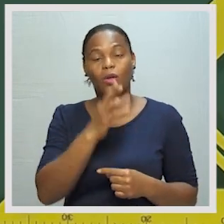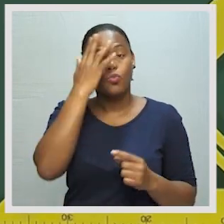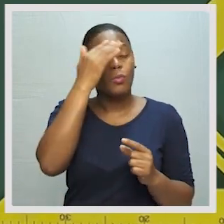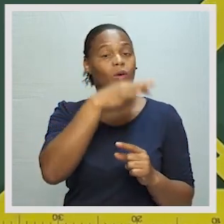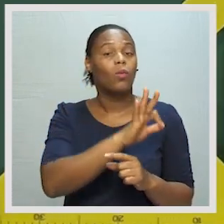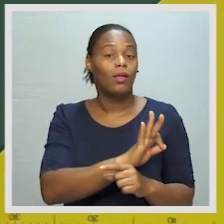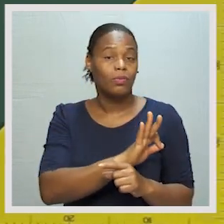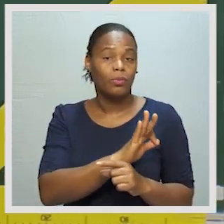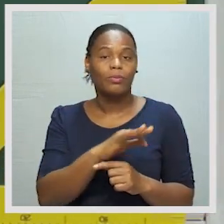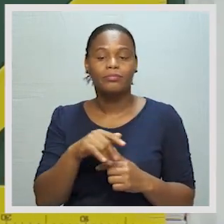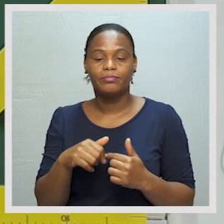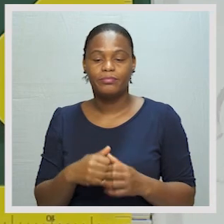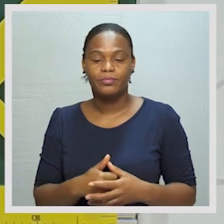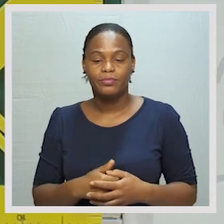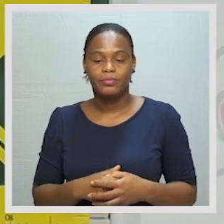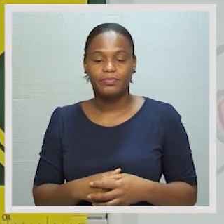é 4.